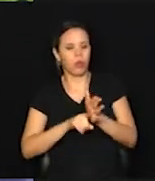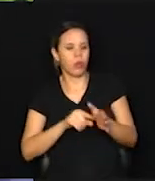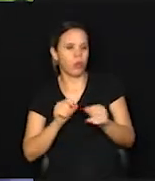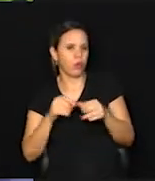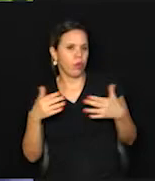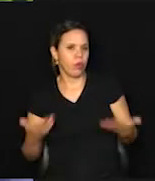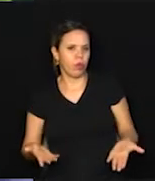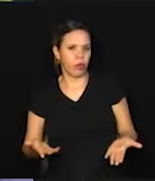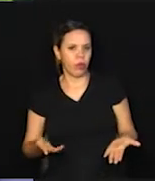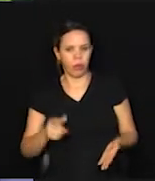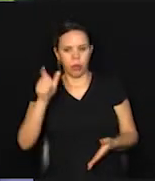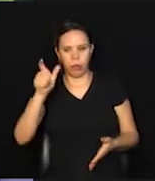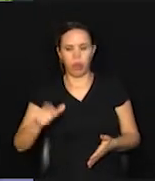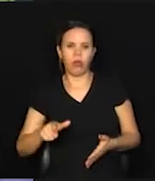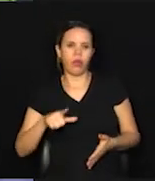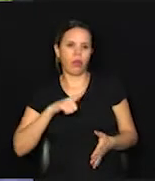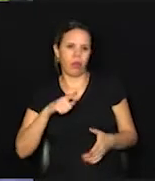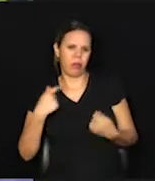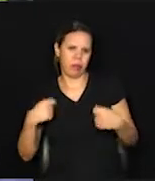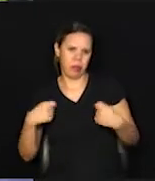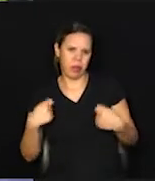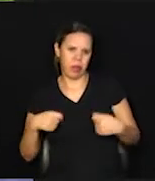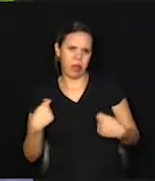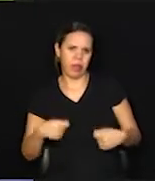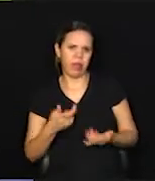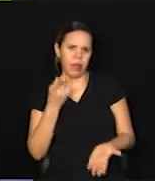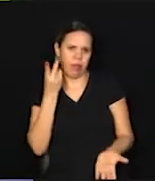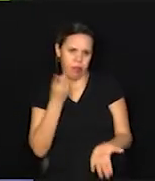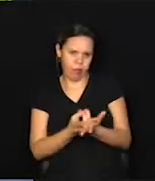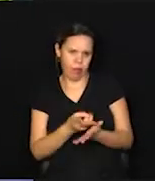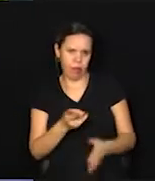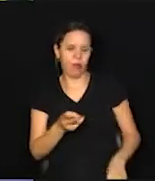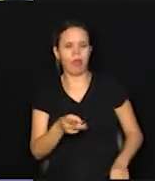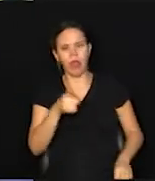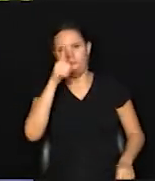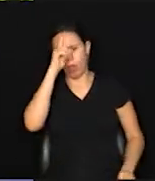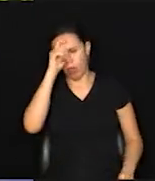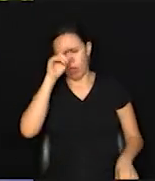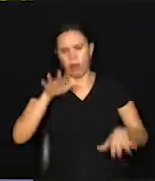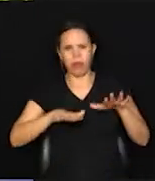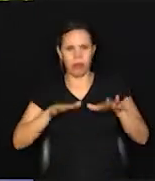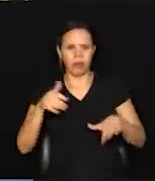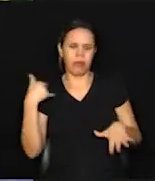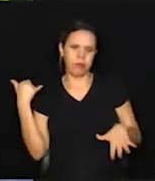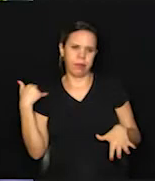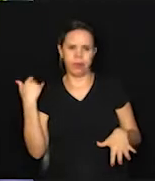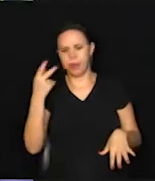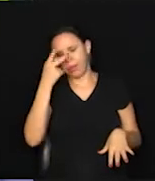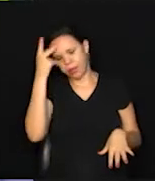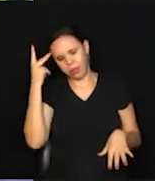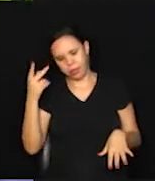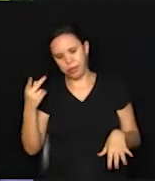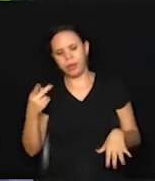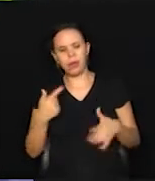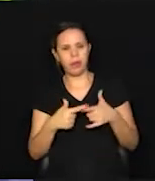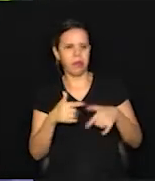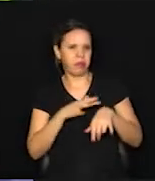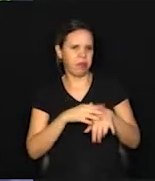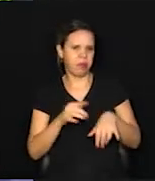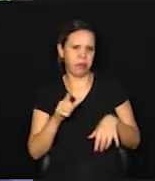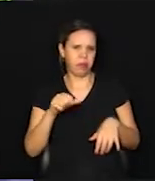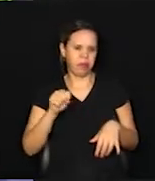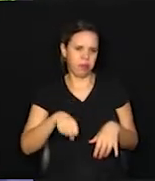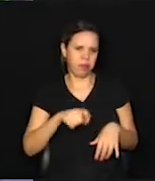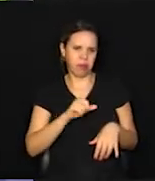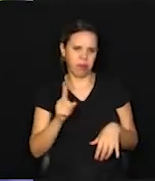são os que vão ter uma evolução que vai precisar de internação hospitalar. Isso varia conforme a idade da pessoa, a existência ou não de outras doenças, que a gente chama